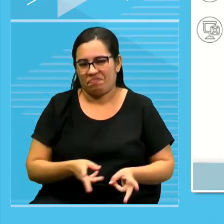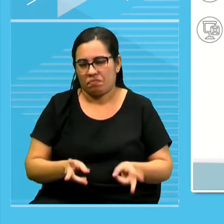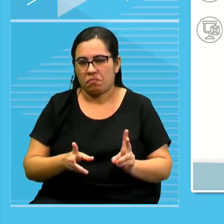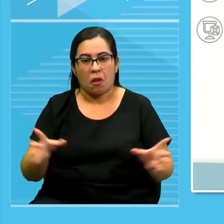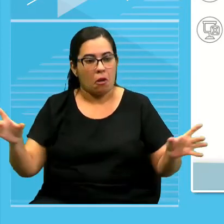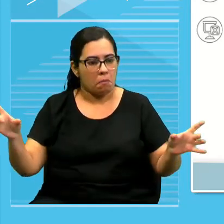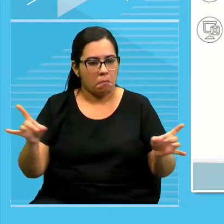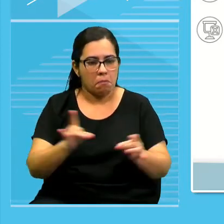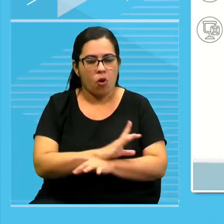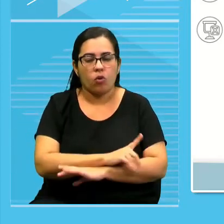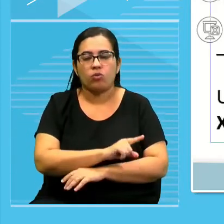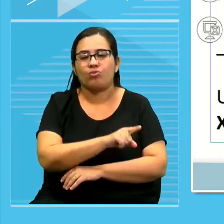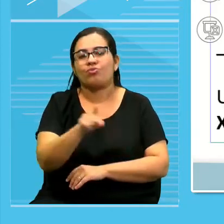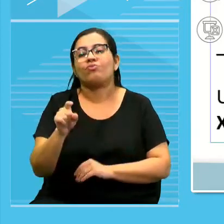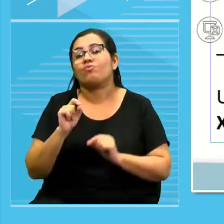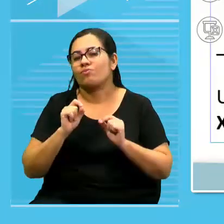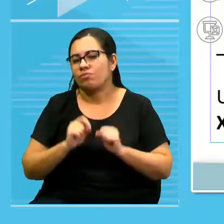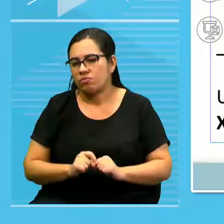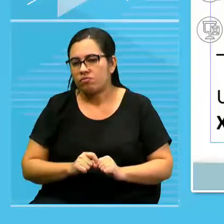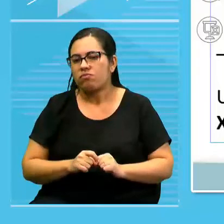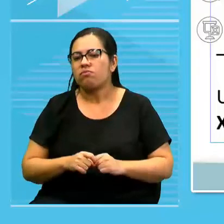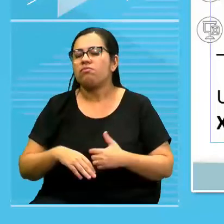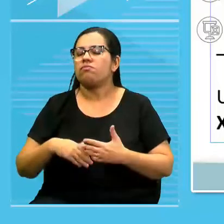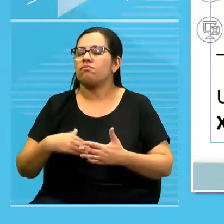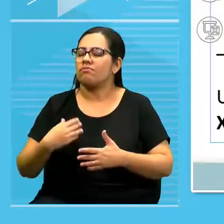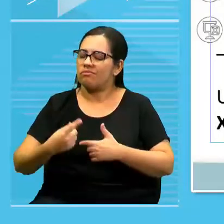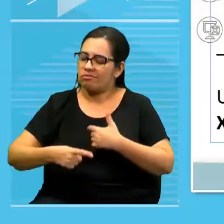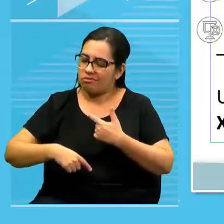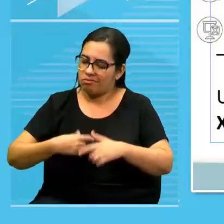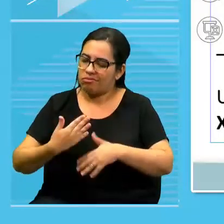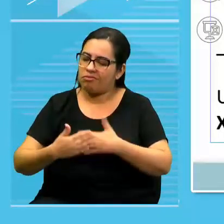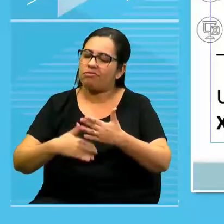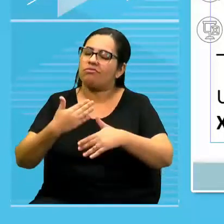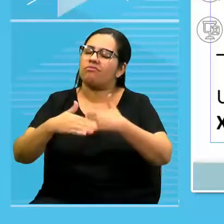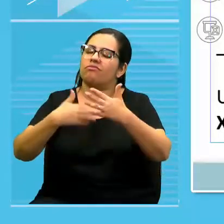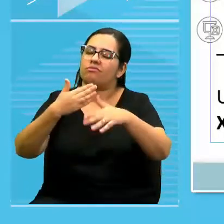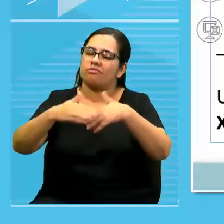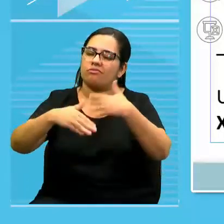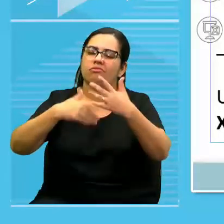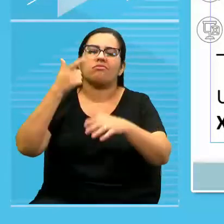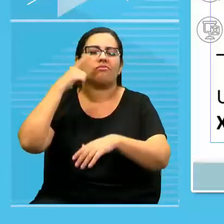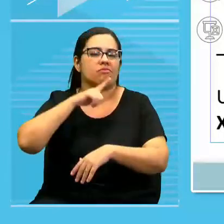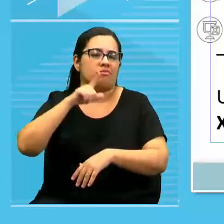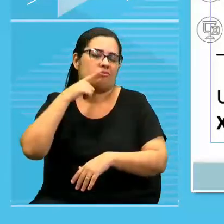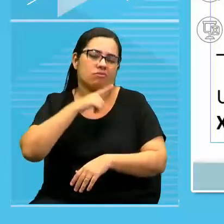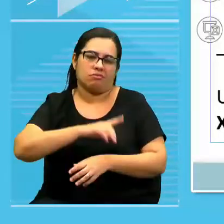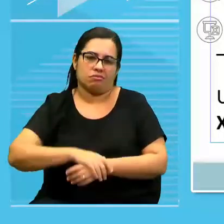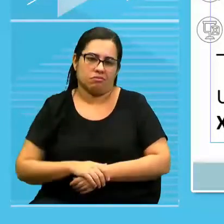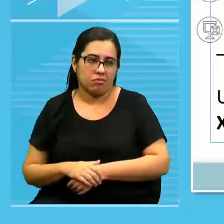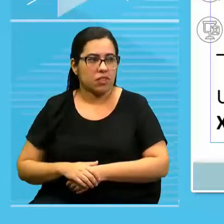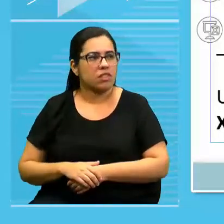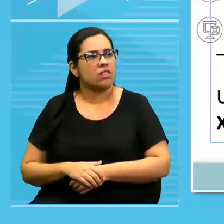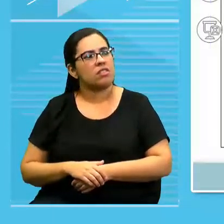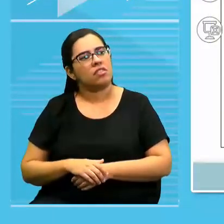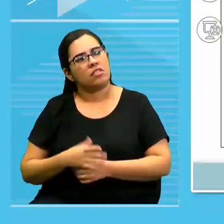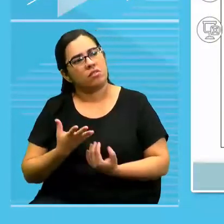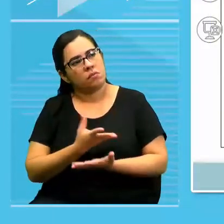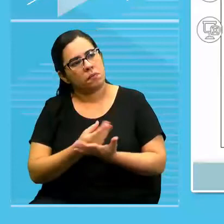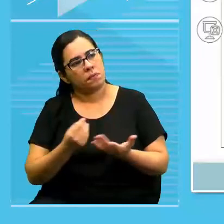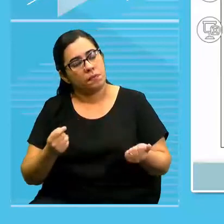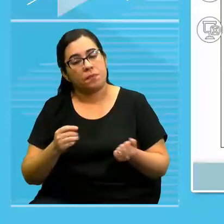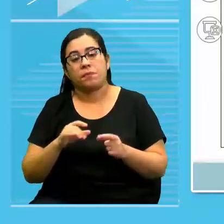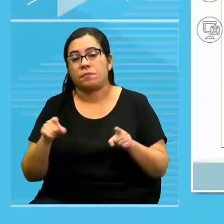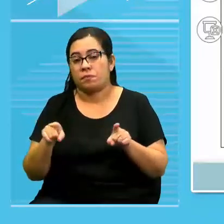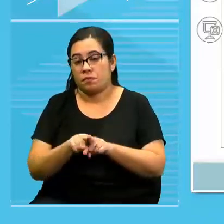sai da escola a gente continua se desenvolvendo a gente ó aqui estão todos os nossos referências né